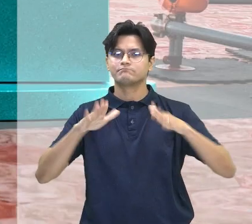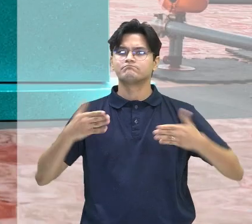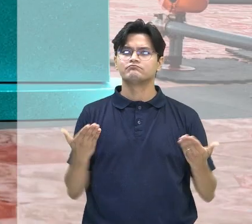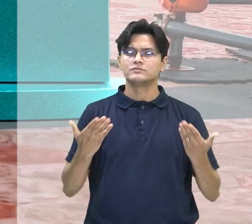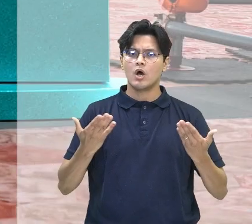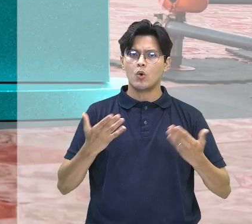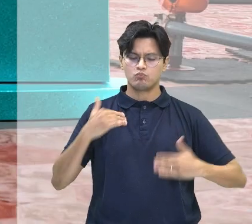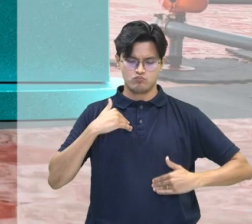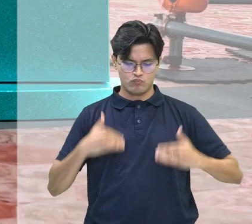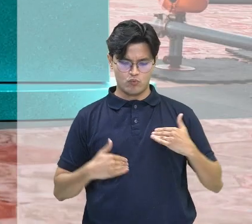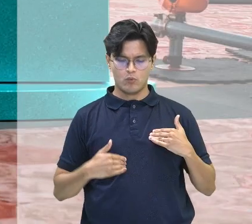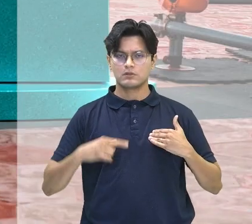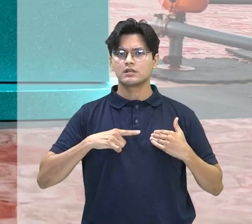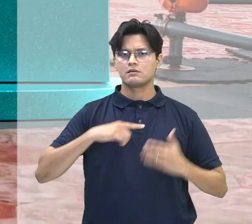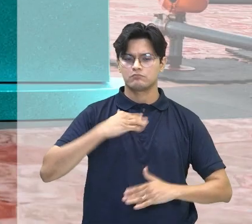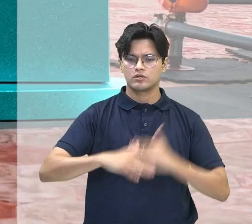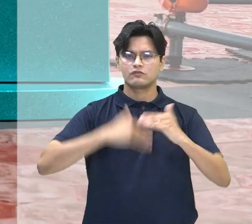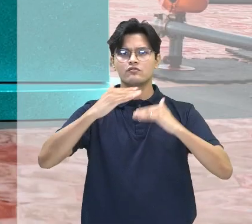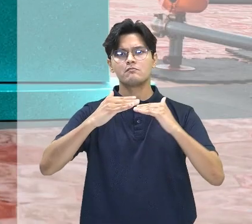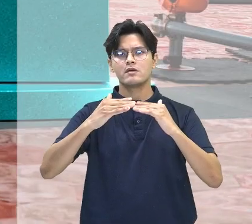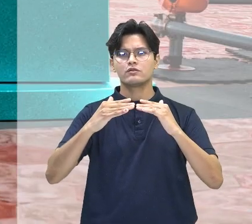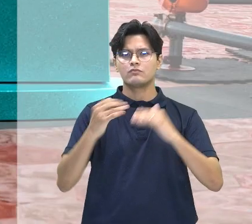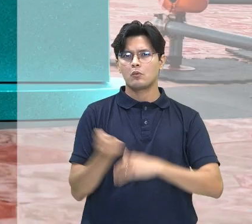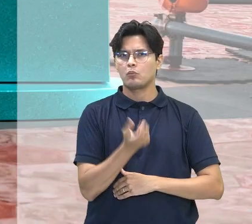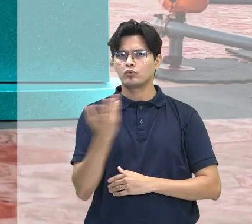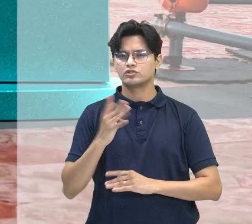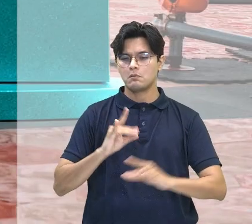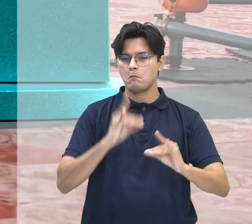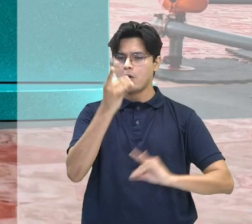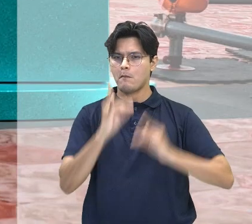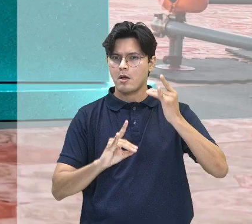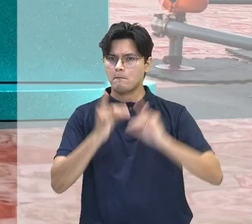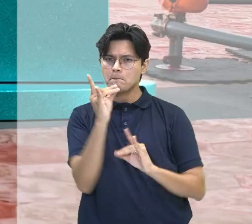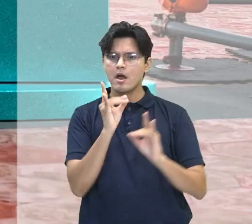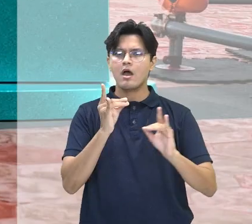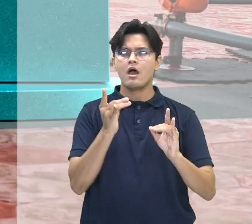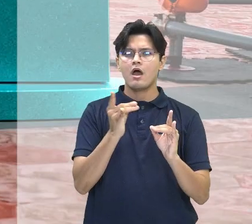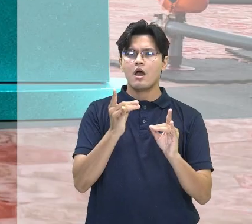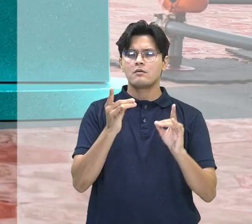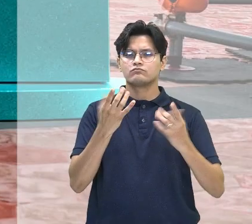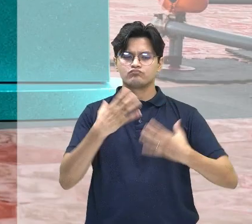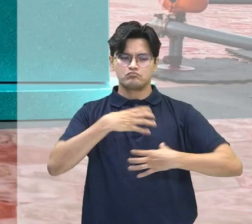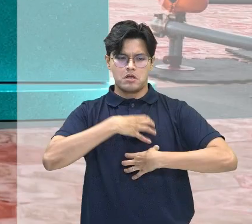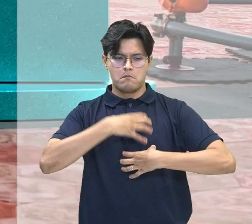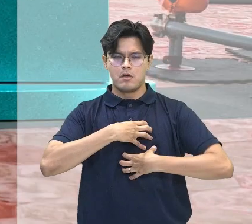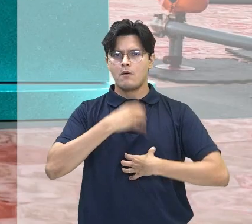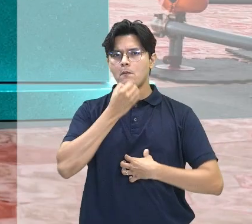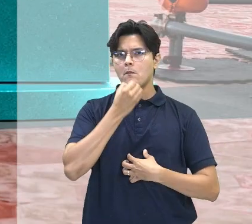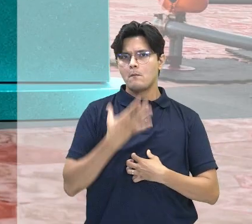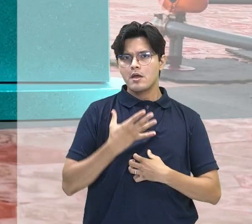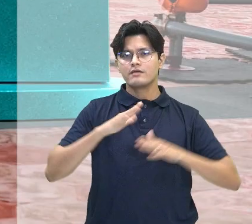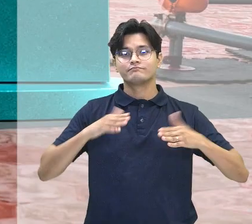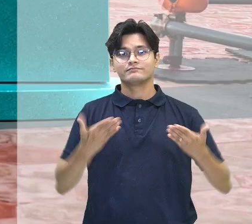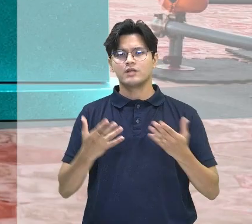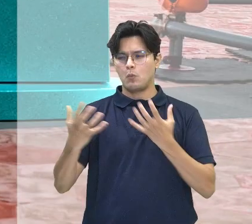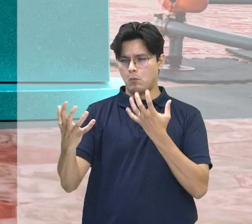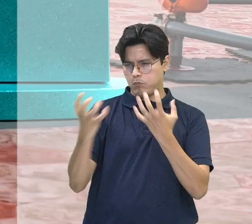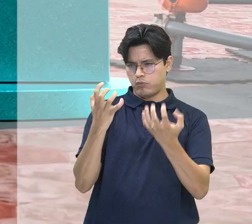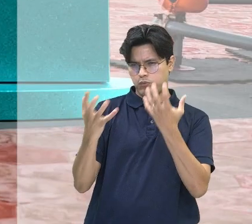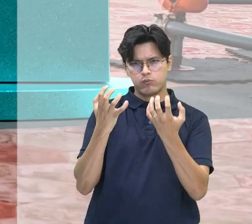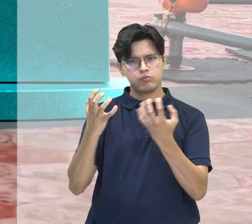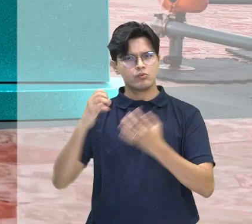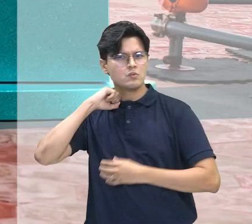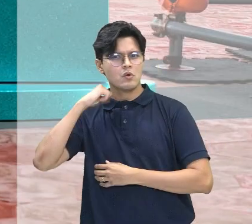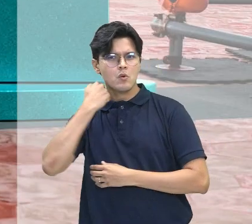desses hormônios que causam a sensação de bem-estar e prazer, né? E justamente isso vai fazer com que o estresse diminui e a pessoa